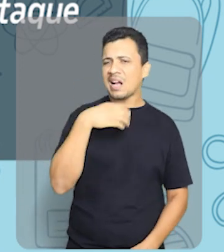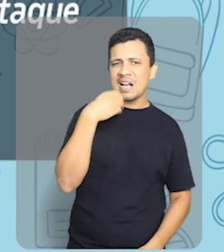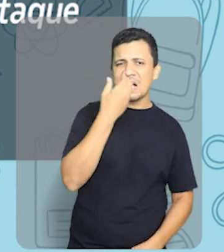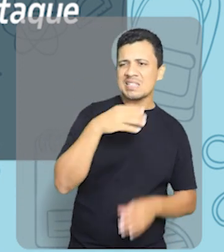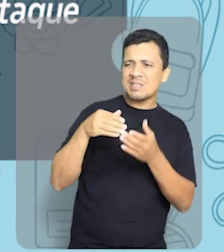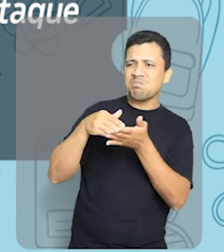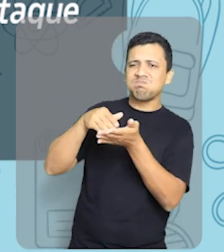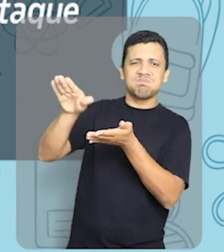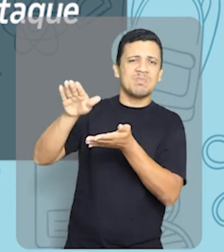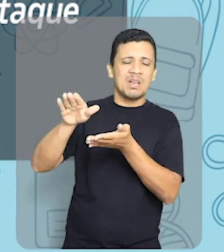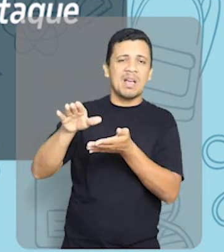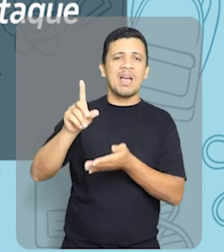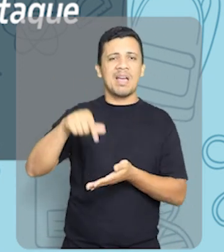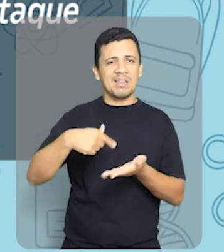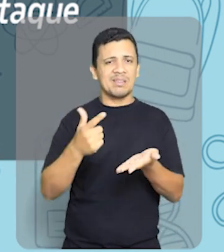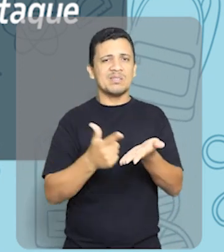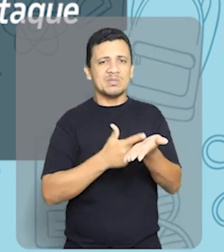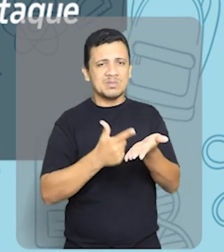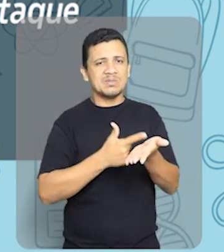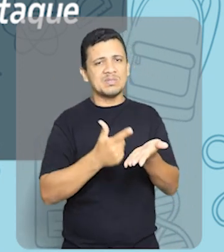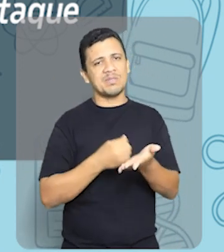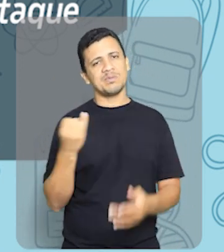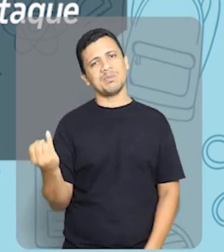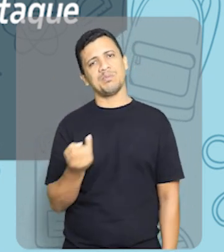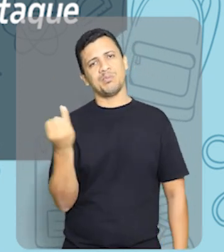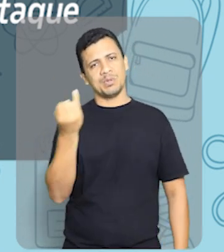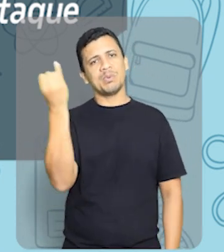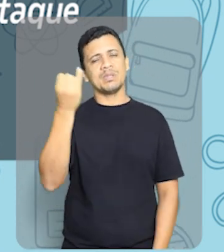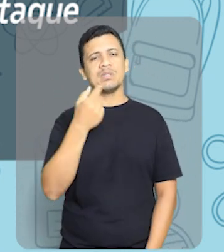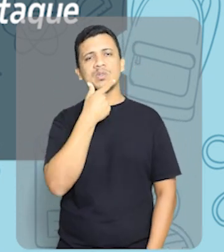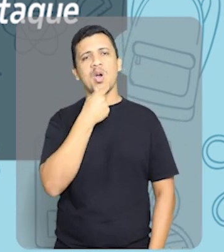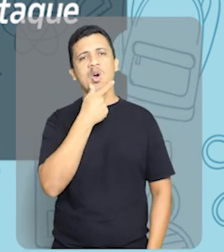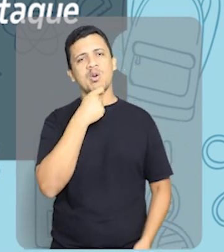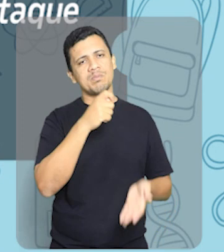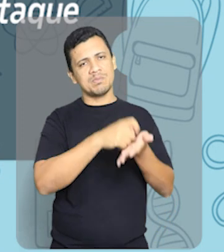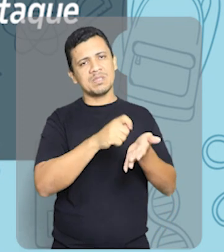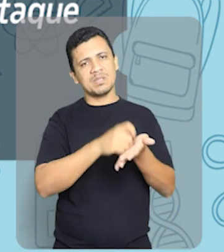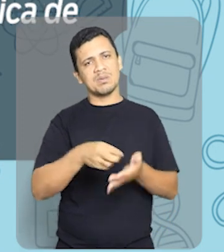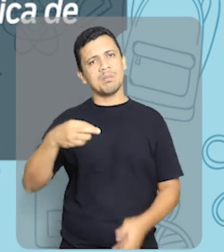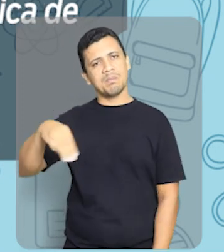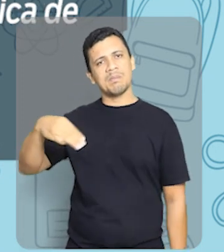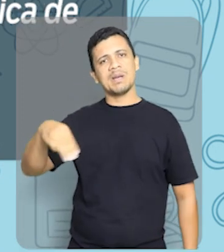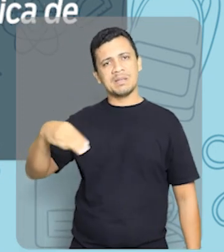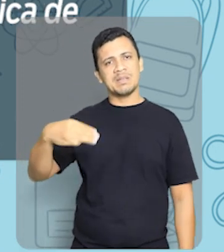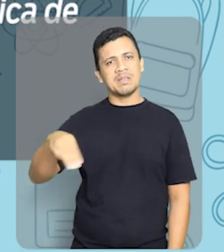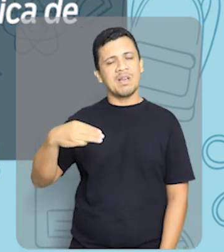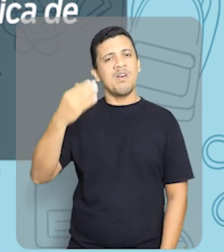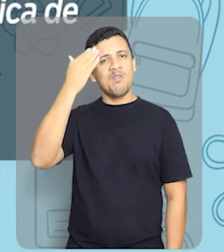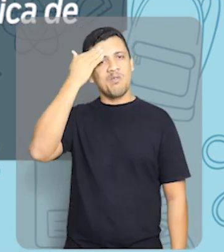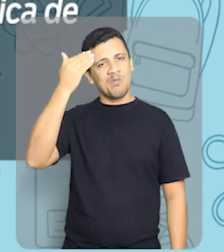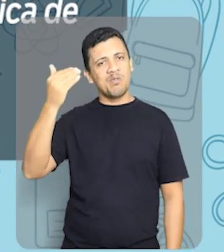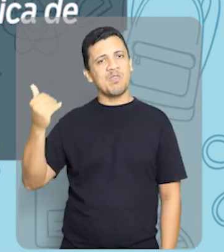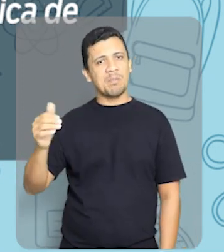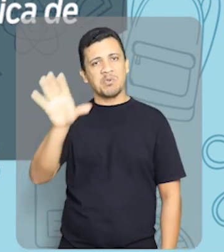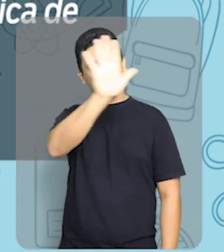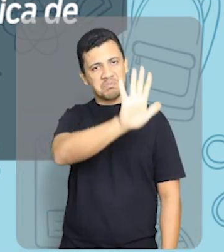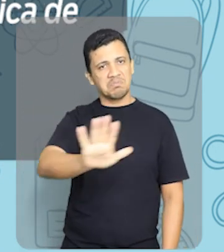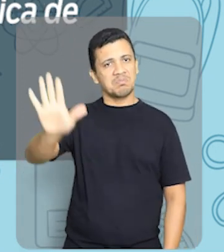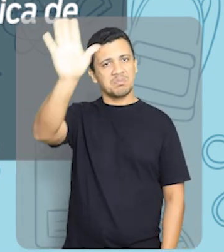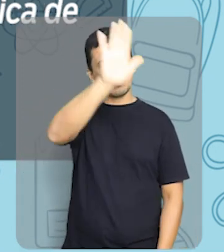muito importantes desse autor maranhense de destaque nacional. A Luísa